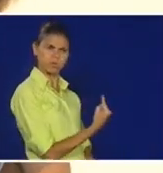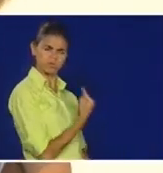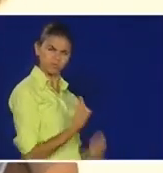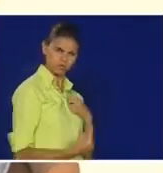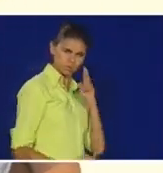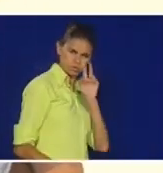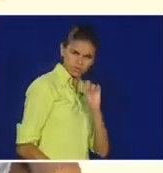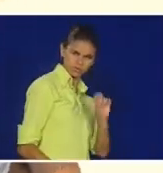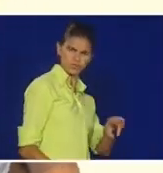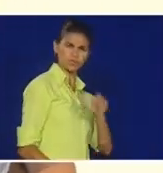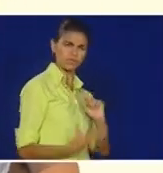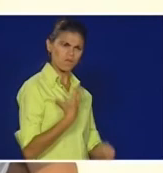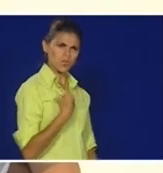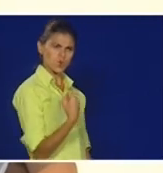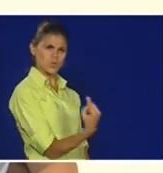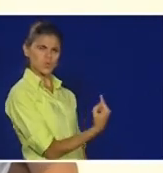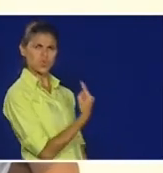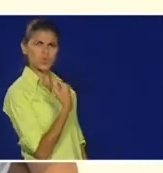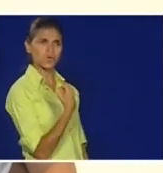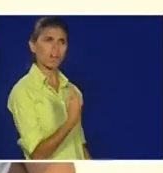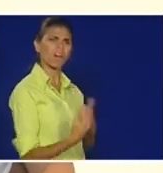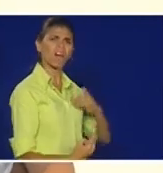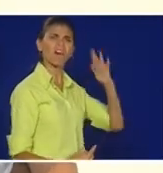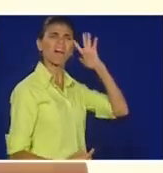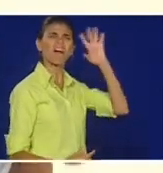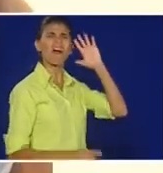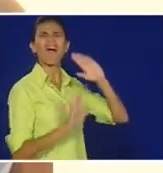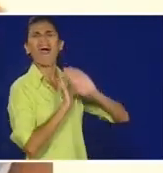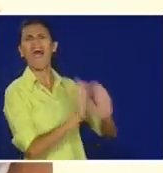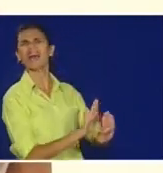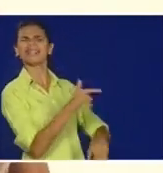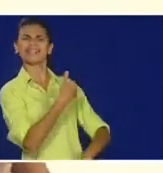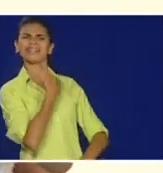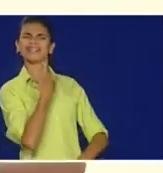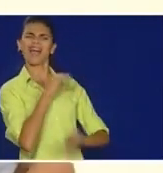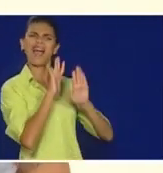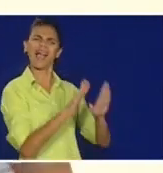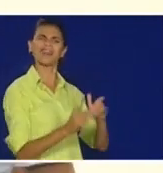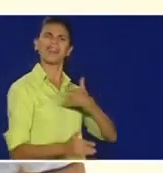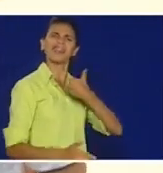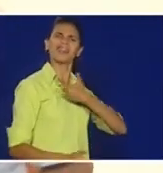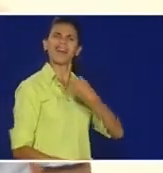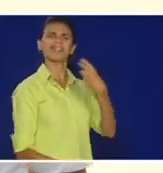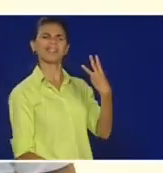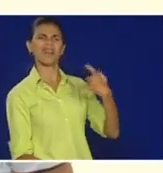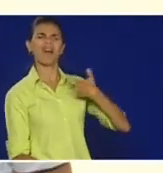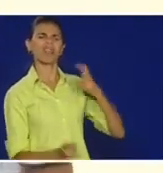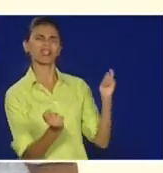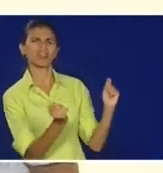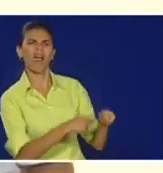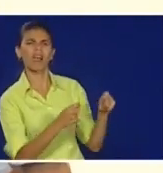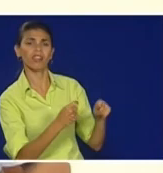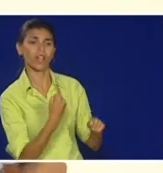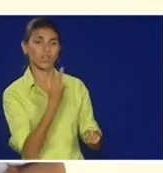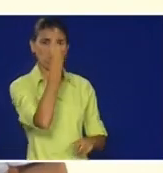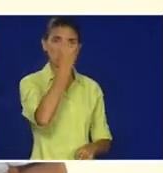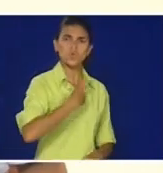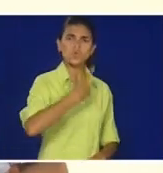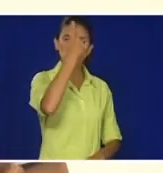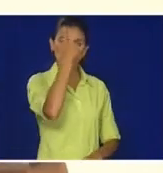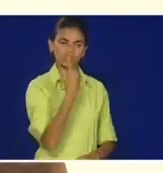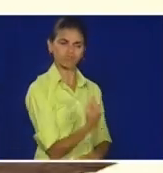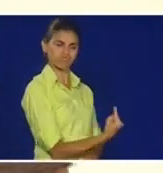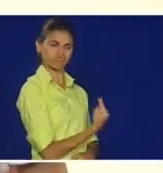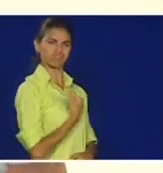gente atribuía? Atribuía isso à faixa etária dele, que até 3 anos de idade, as crianças costumam brincar sozinhas,